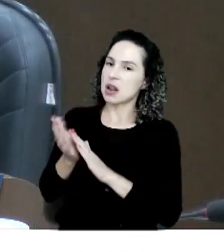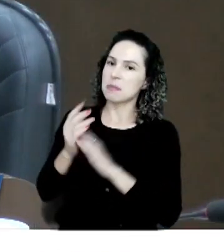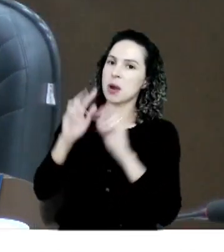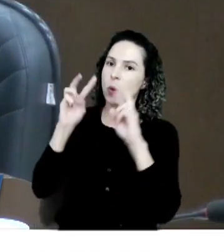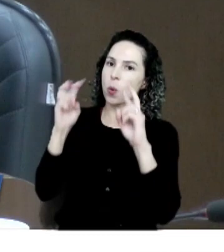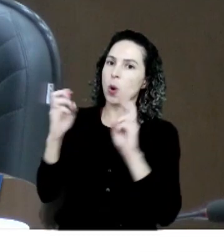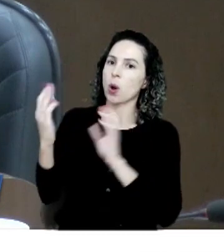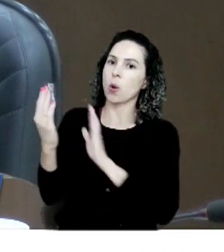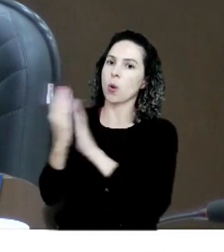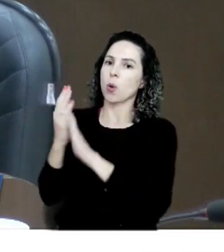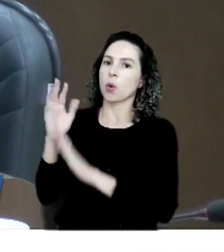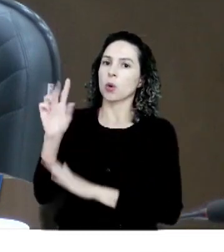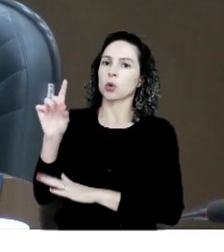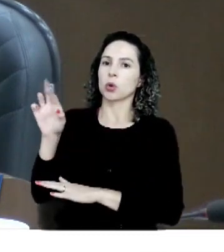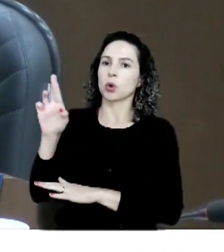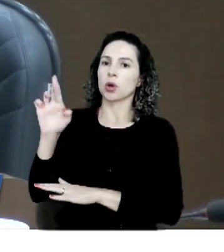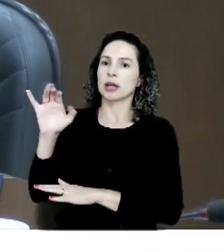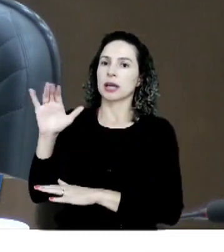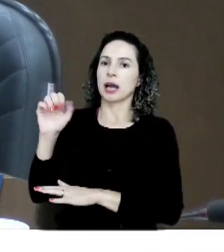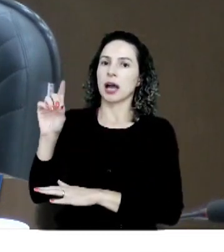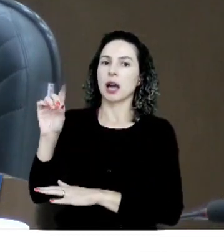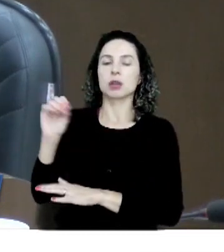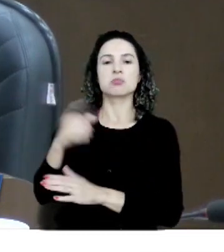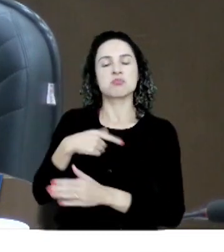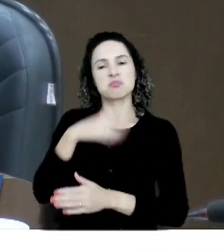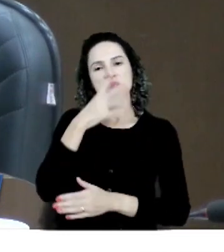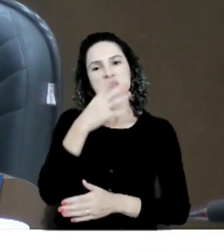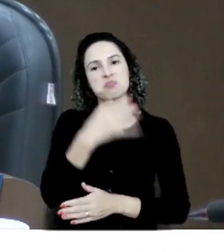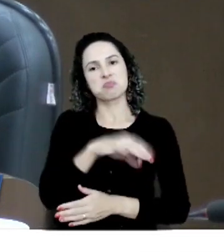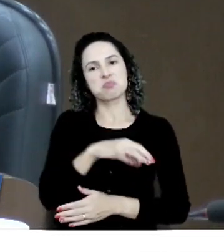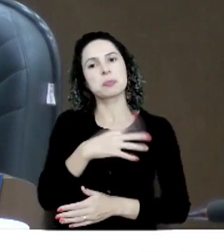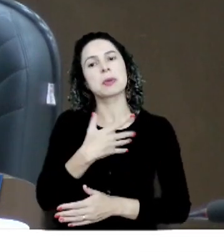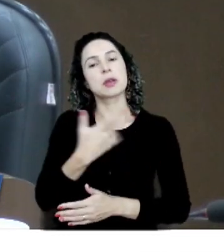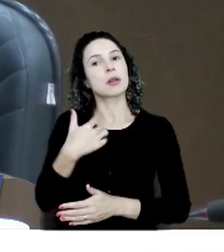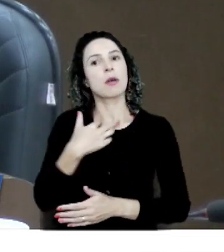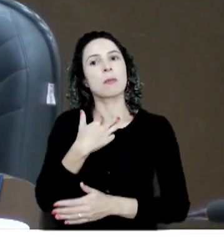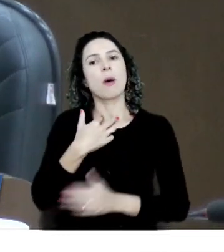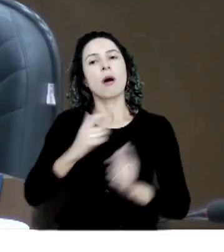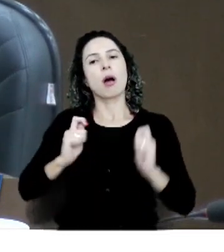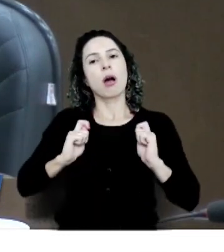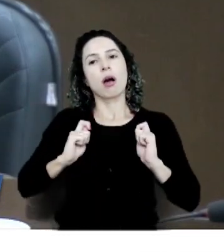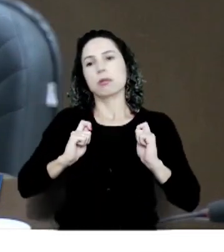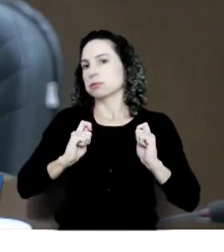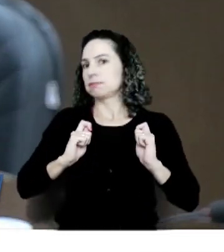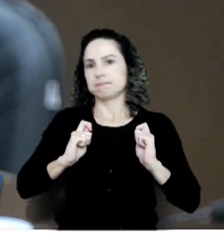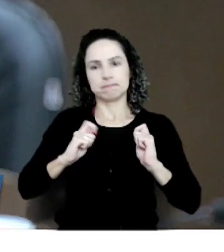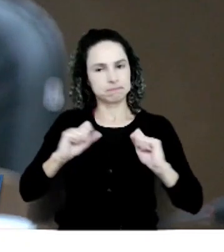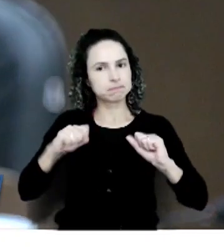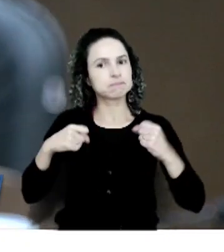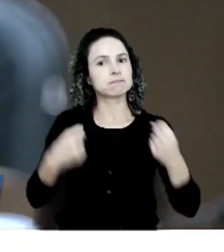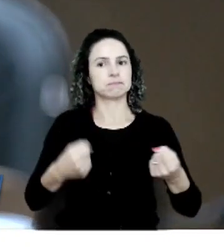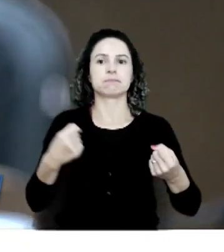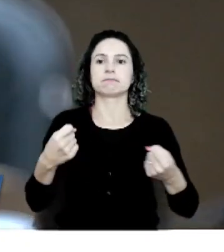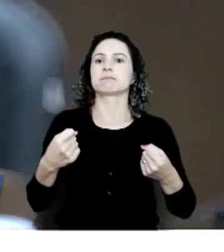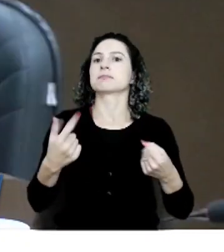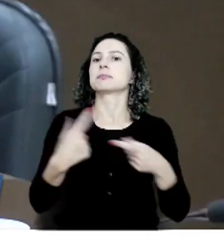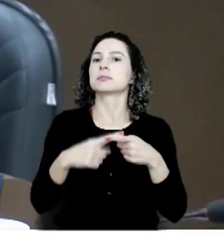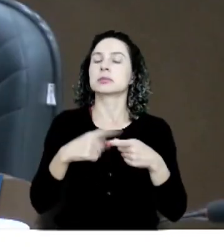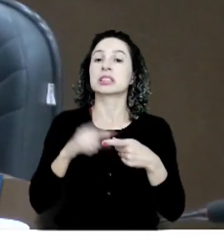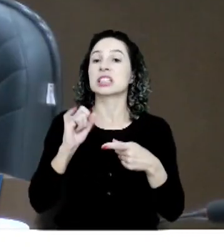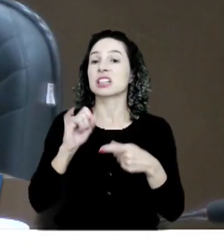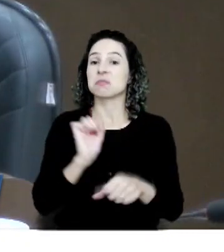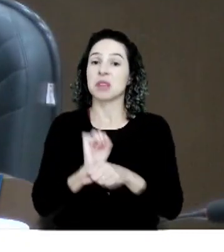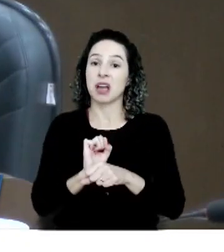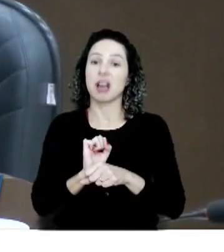o doutor Ricardo Bessa, e é isso, a gente não pode esmolecer, não pode parar não, senão a gente sabe que a